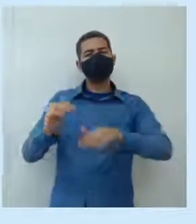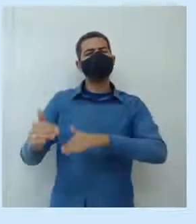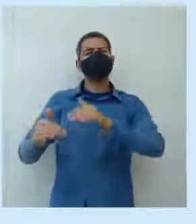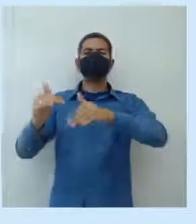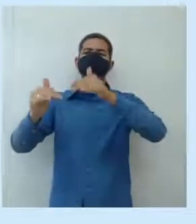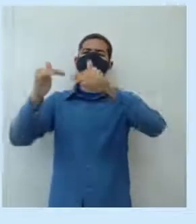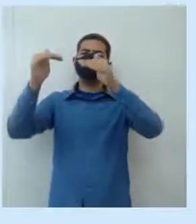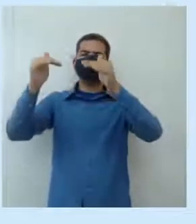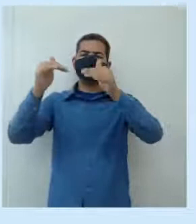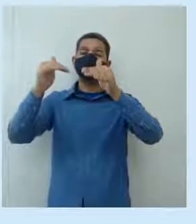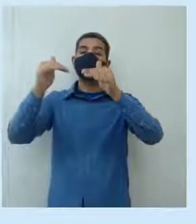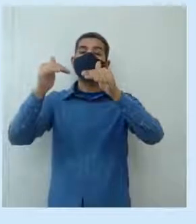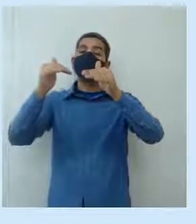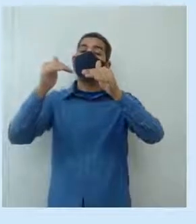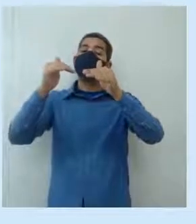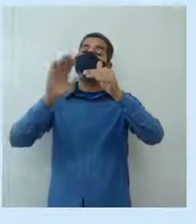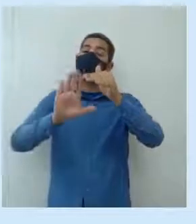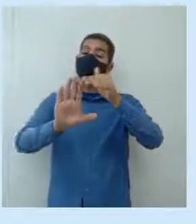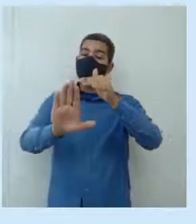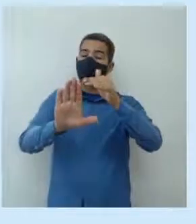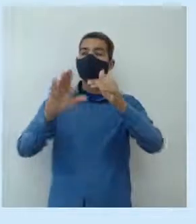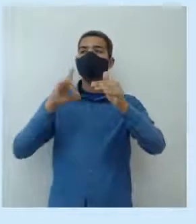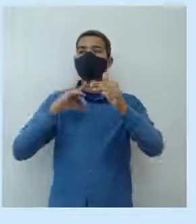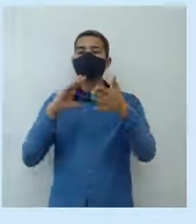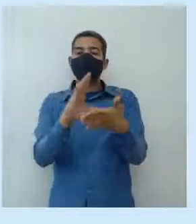grande, porém a gente vai ter alguns